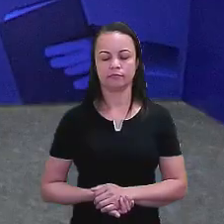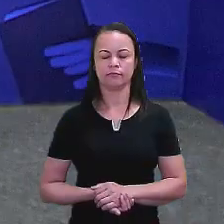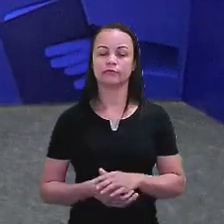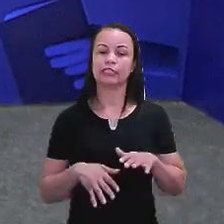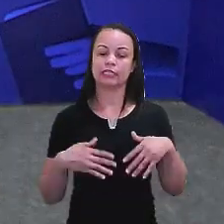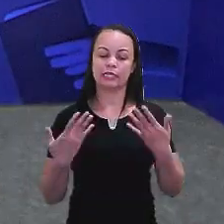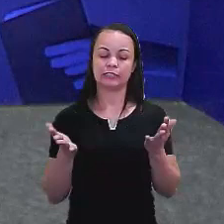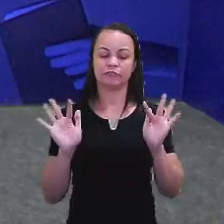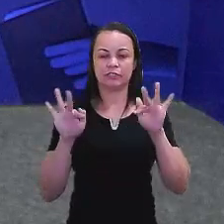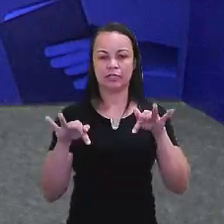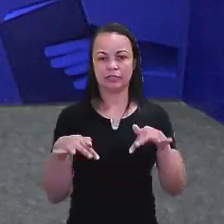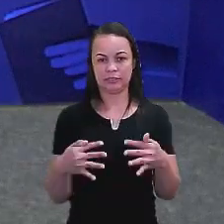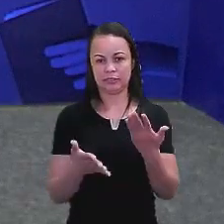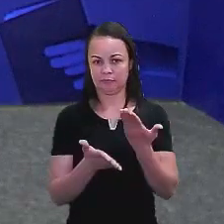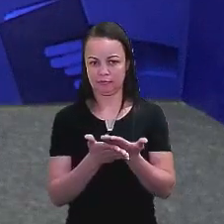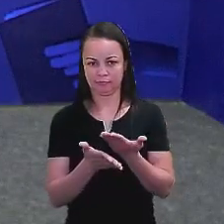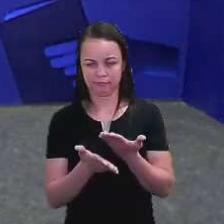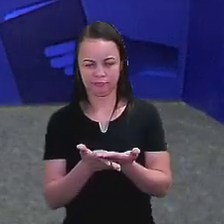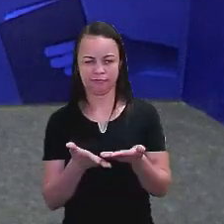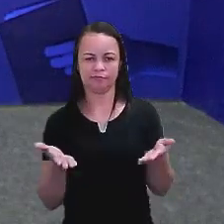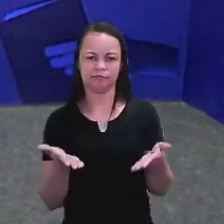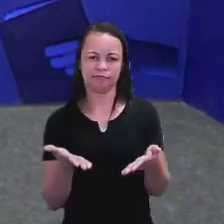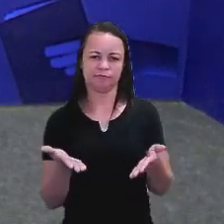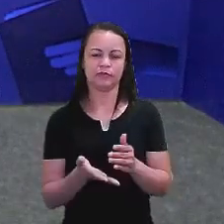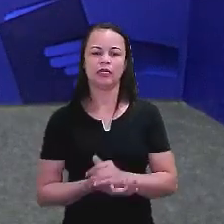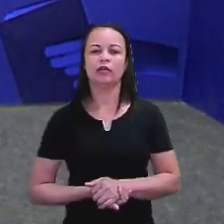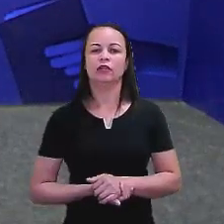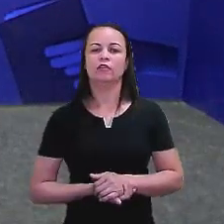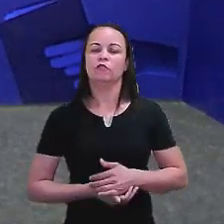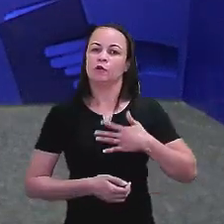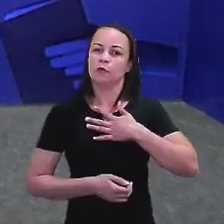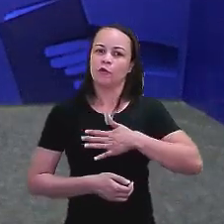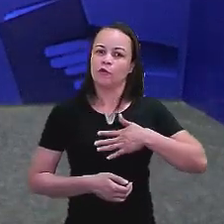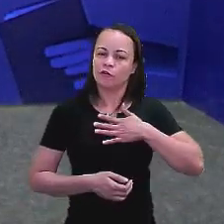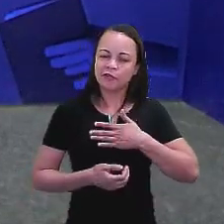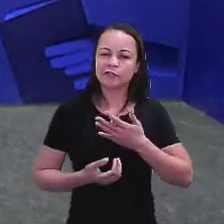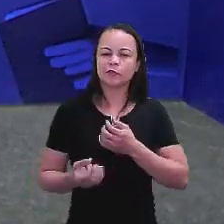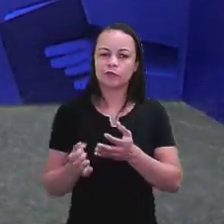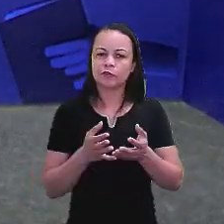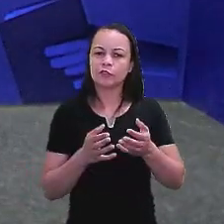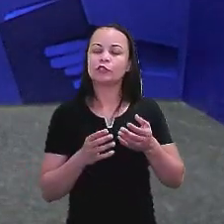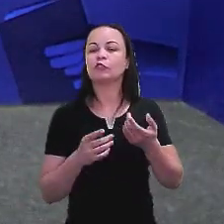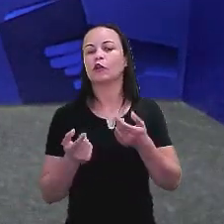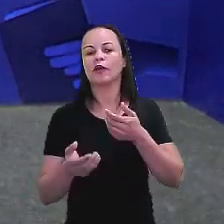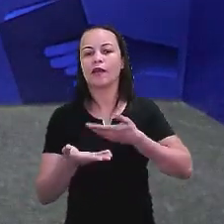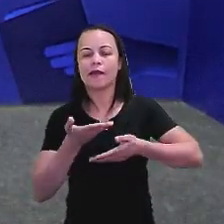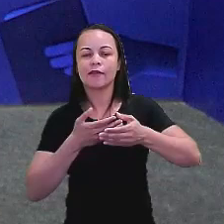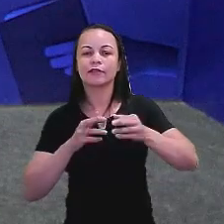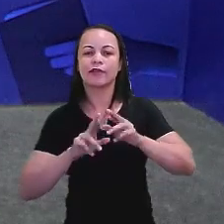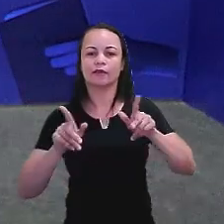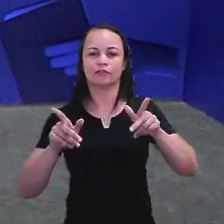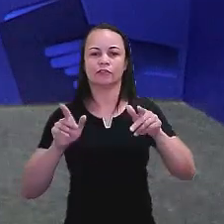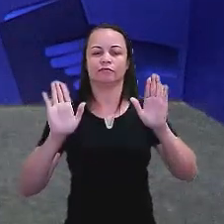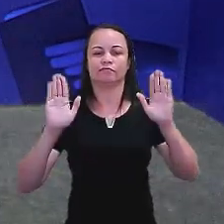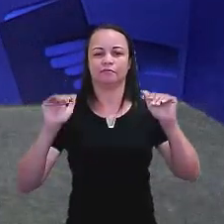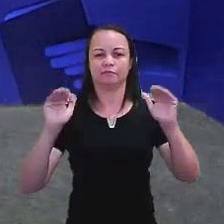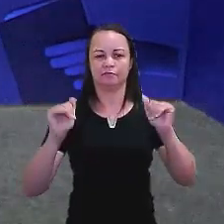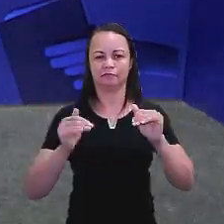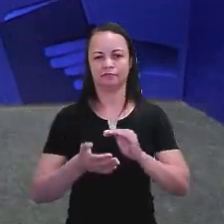E assim finalizamos a nossa aula de hoje. Foi muito proveitoso trocar ideias com vocês e até a próxima aula.